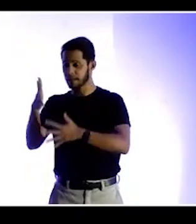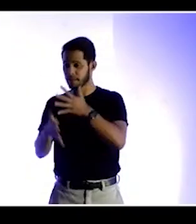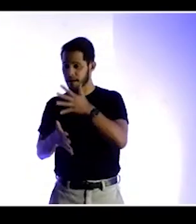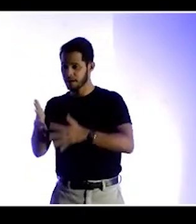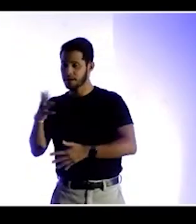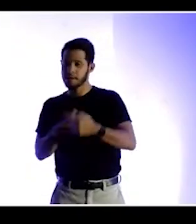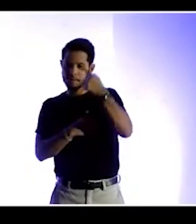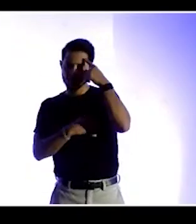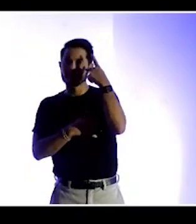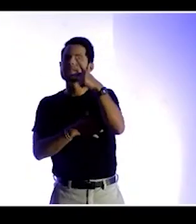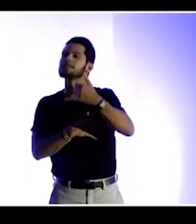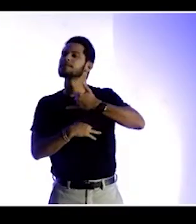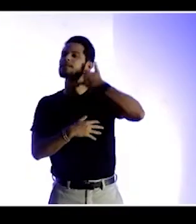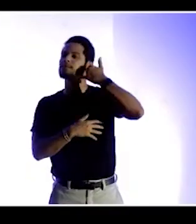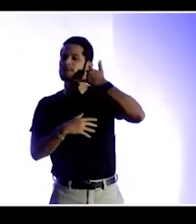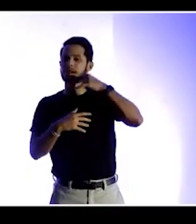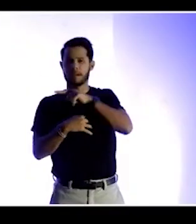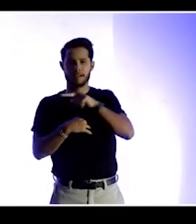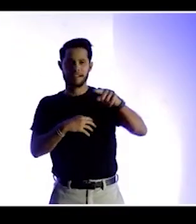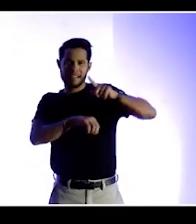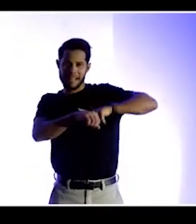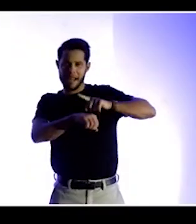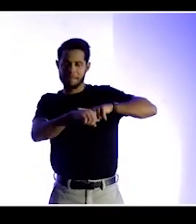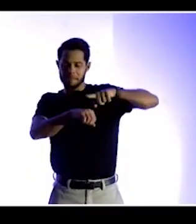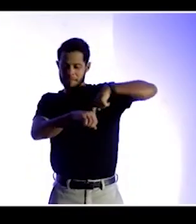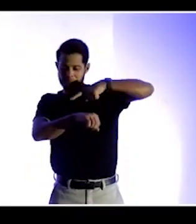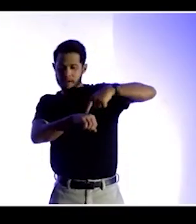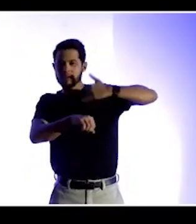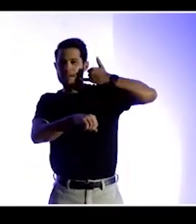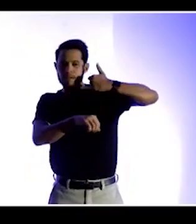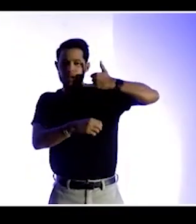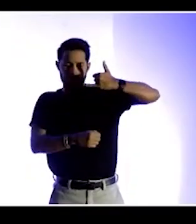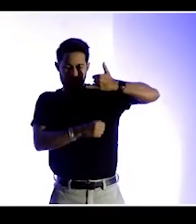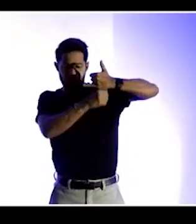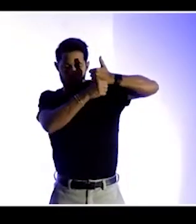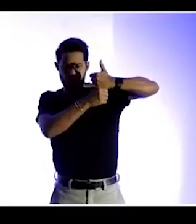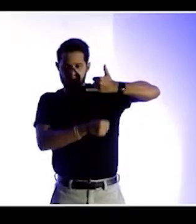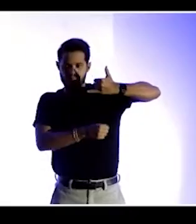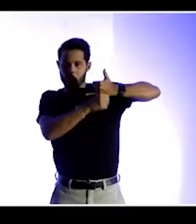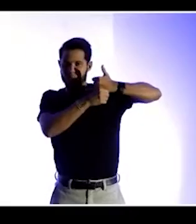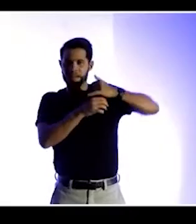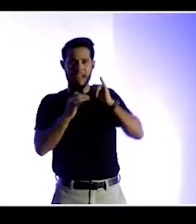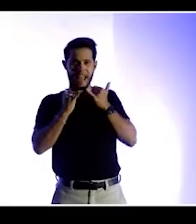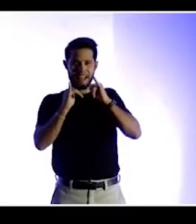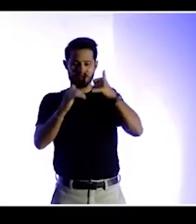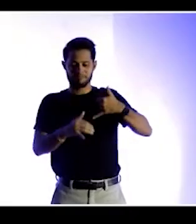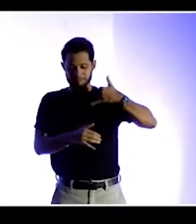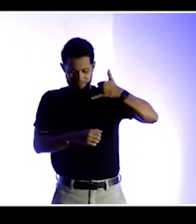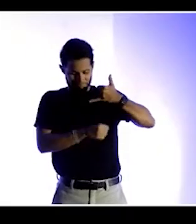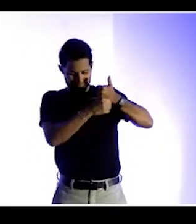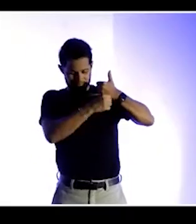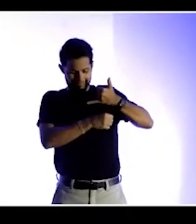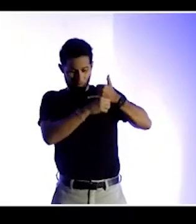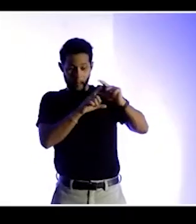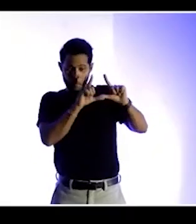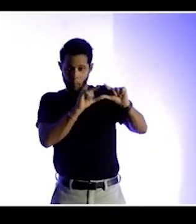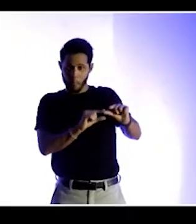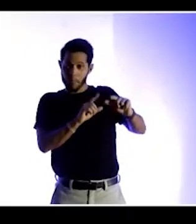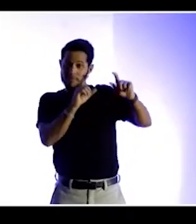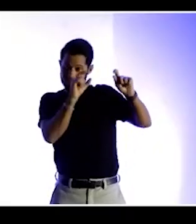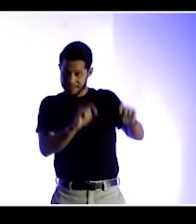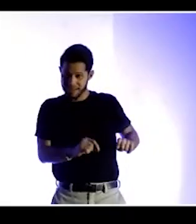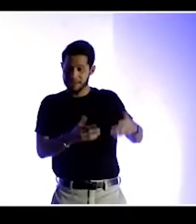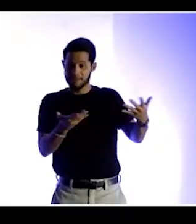aí. Vai passando o tempo e a gente tem que carregar ele com mais frequência, né? A bateria segura menos energia. É isso.